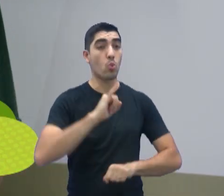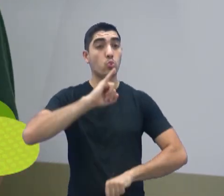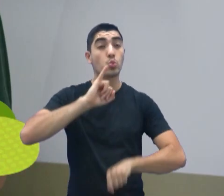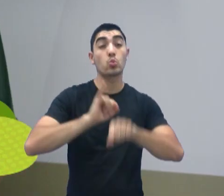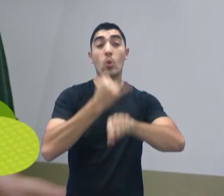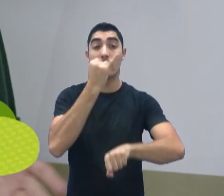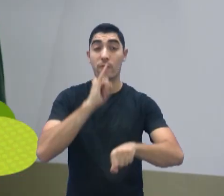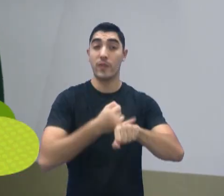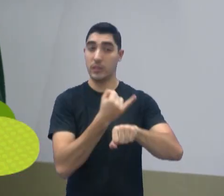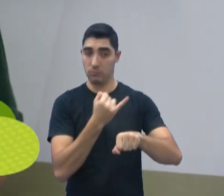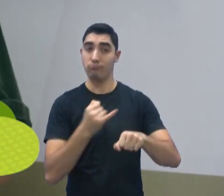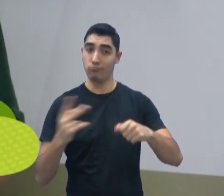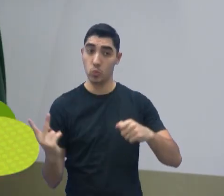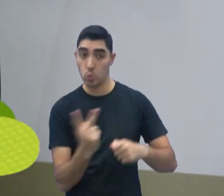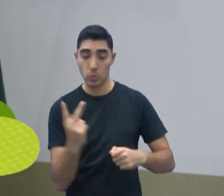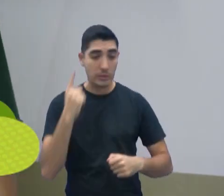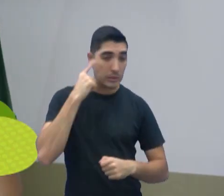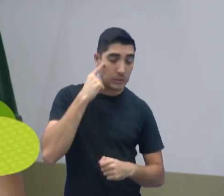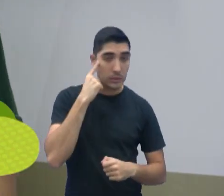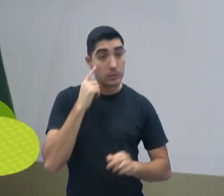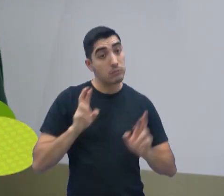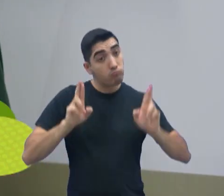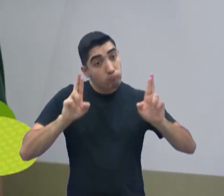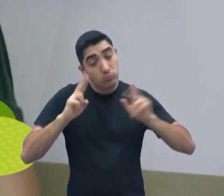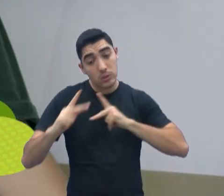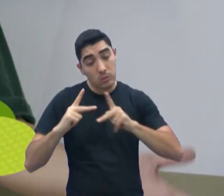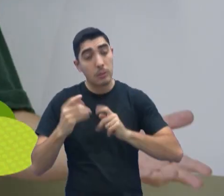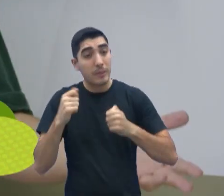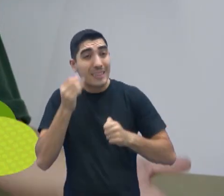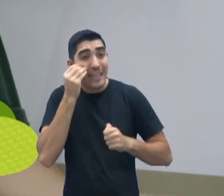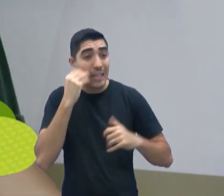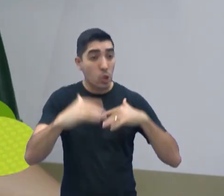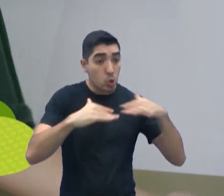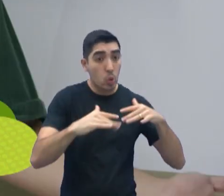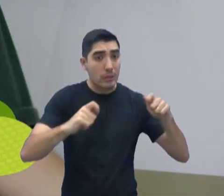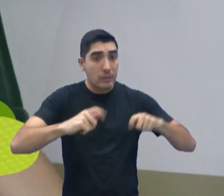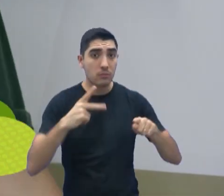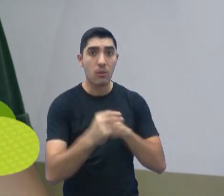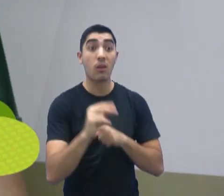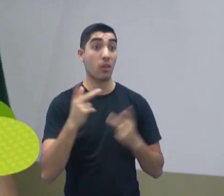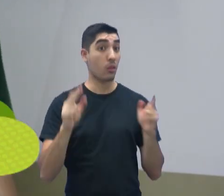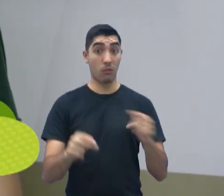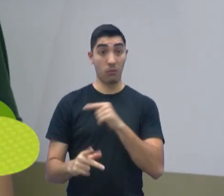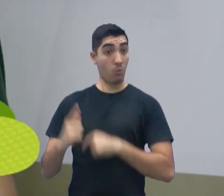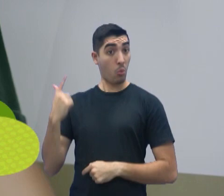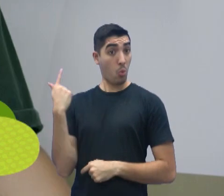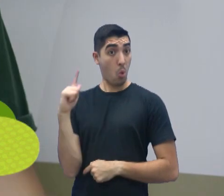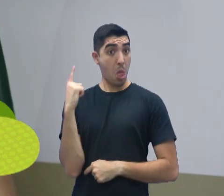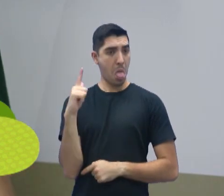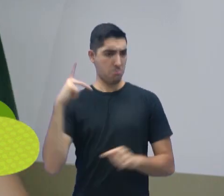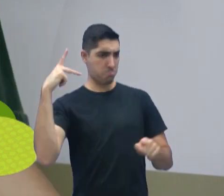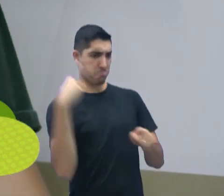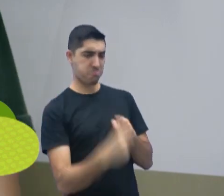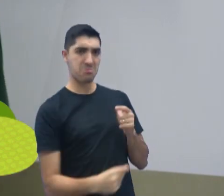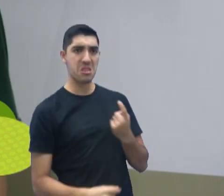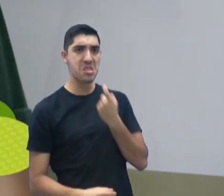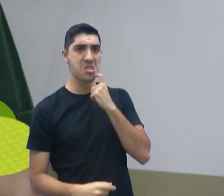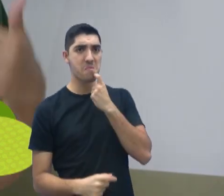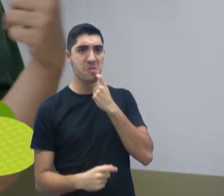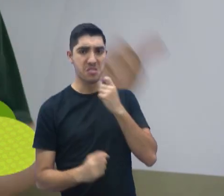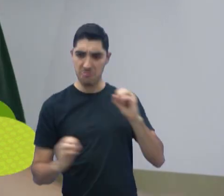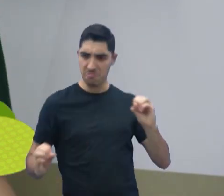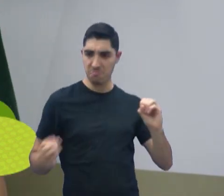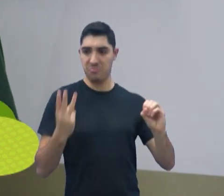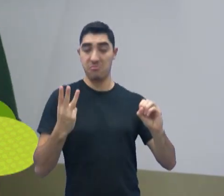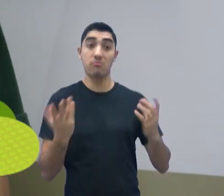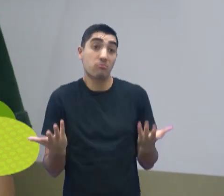aceitar o momento e ganhando jogos que são mais possíveis de ganhar e fazer que nem o Goiás, né? O Goiás meteu 3-0 no Campinas, por que não acreditar nesses pontos, como o São